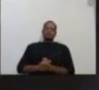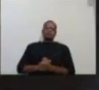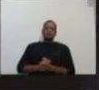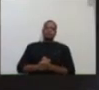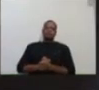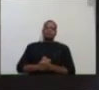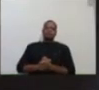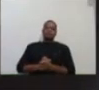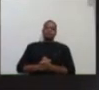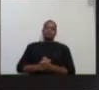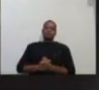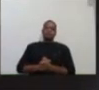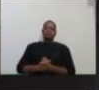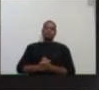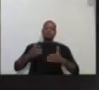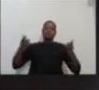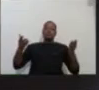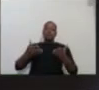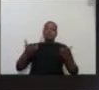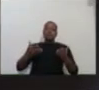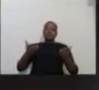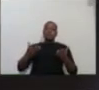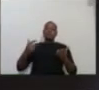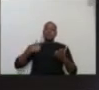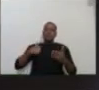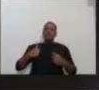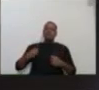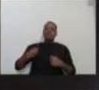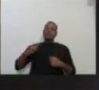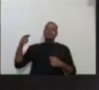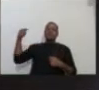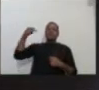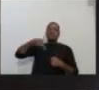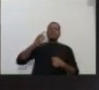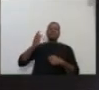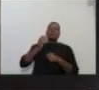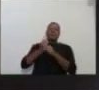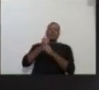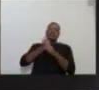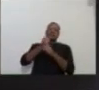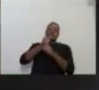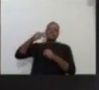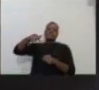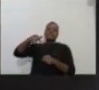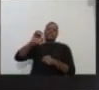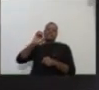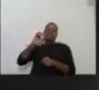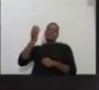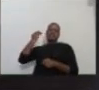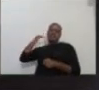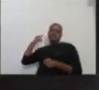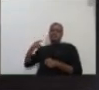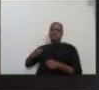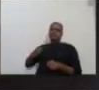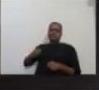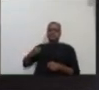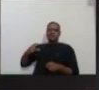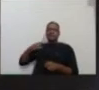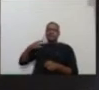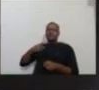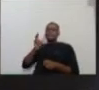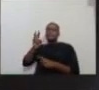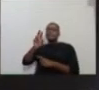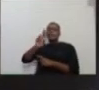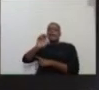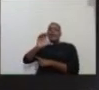que vim há 70 e tantos anos atrás, ainda sou do tempo do recado. Aí dizia, os meninos cansaram de dar